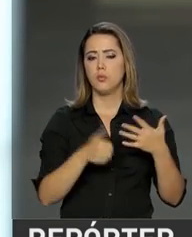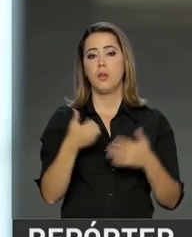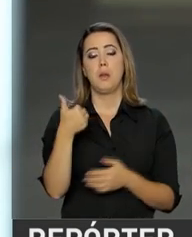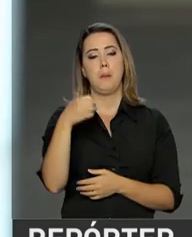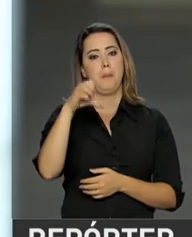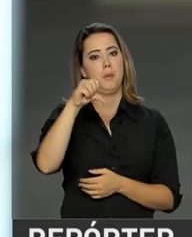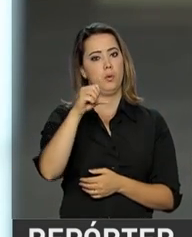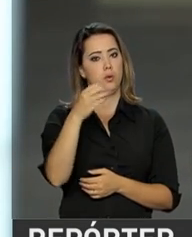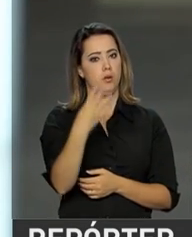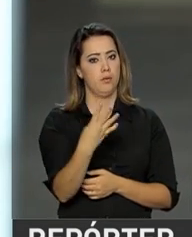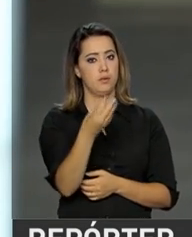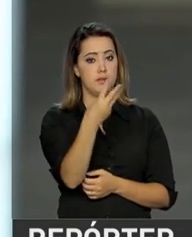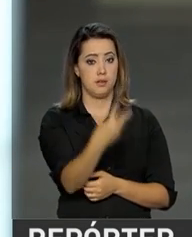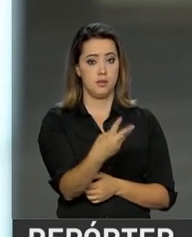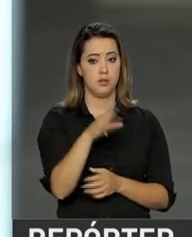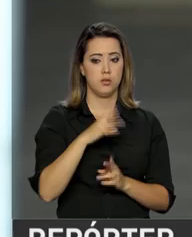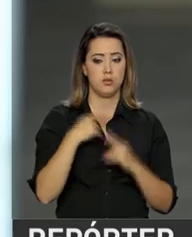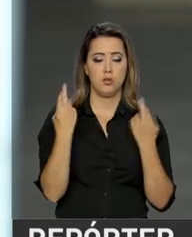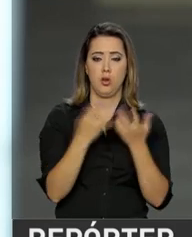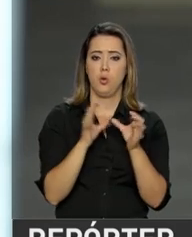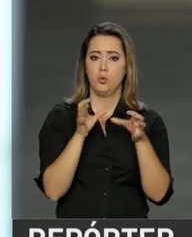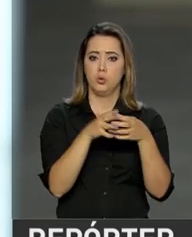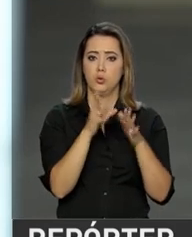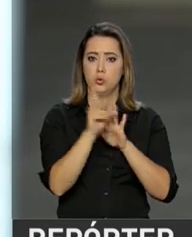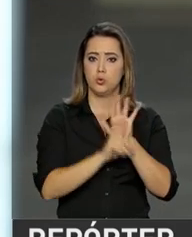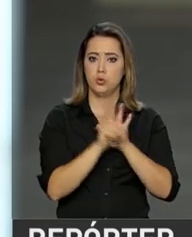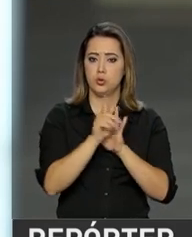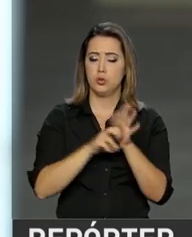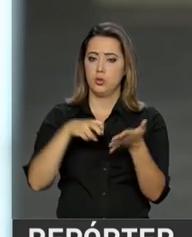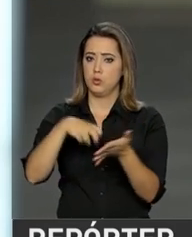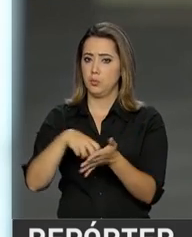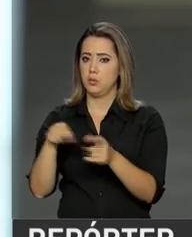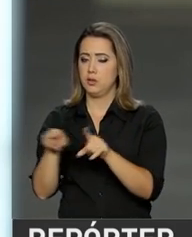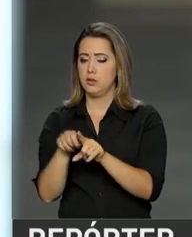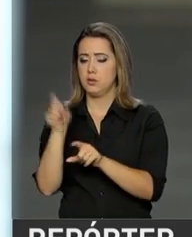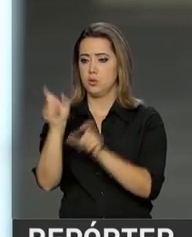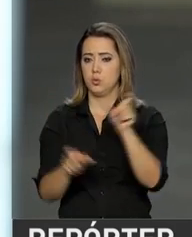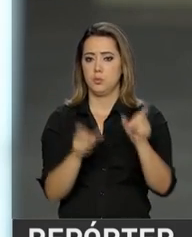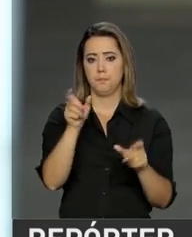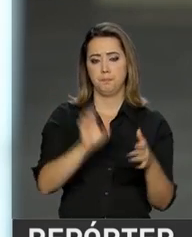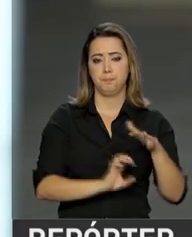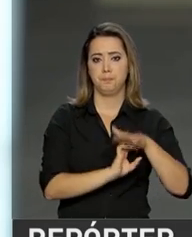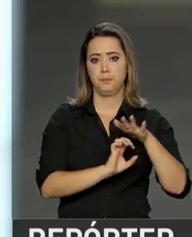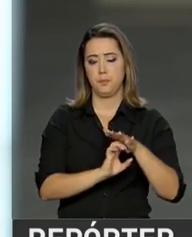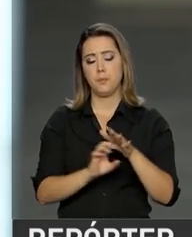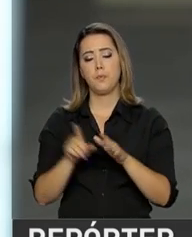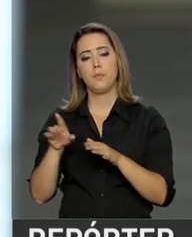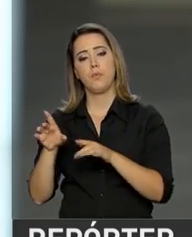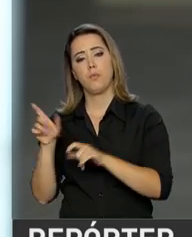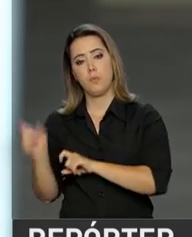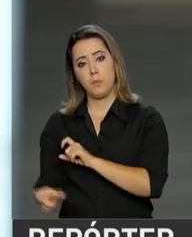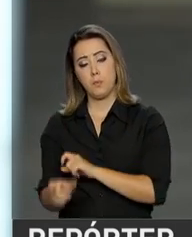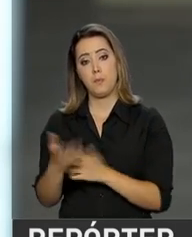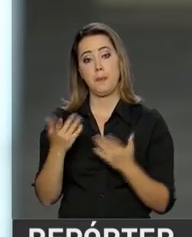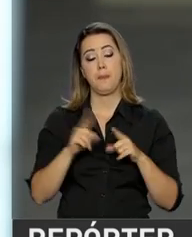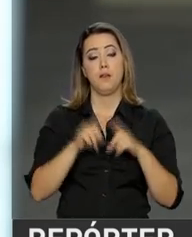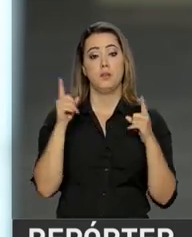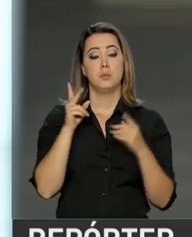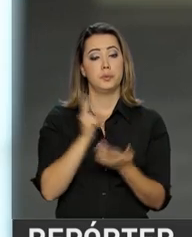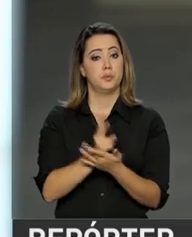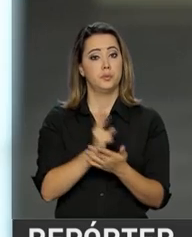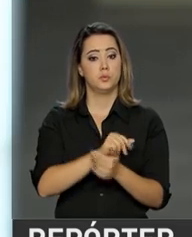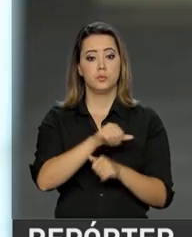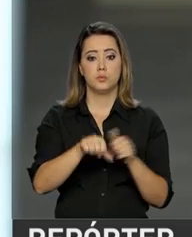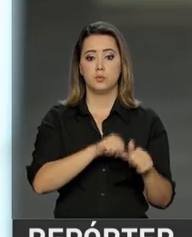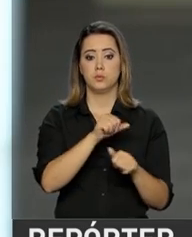43 e reúne os direitos e deveres de Empregados e patrões no país mas mesmo Com todas essas